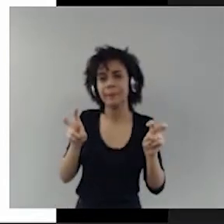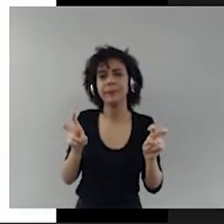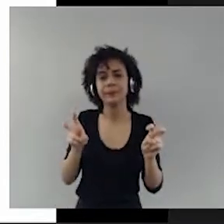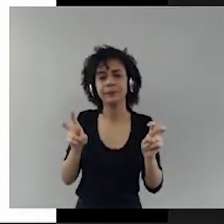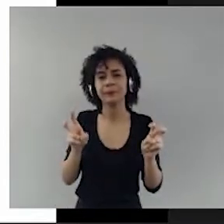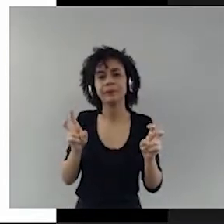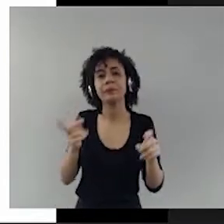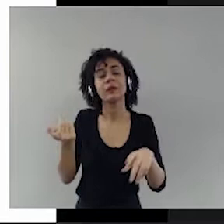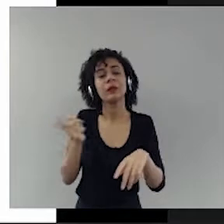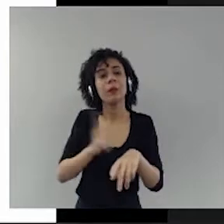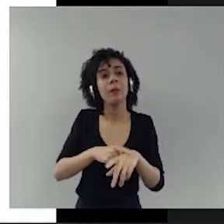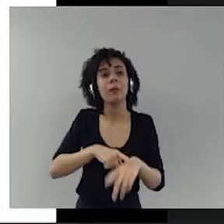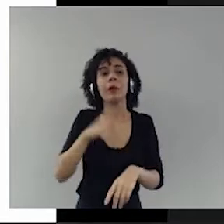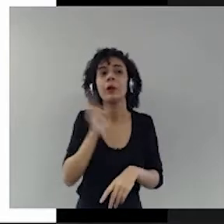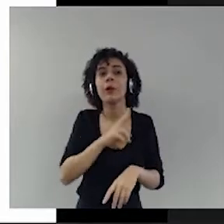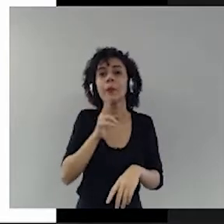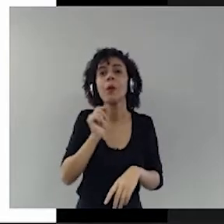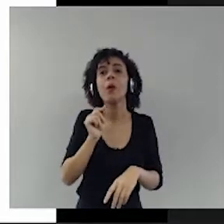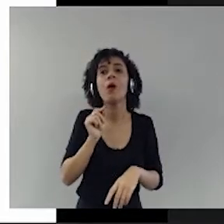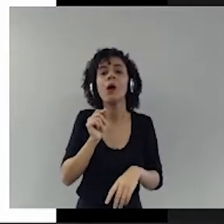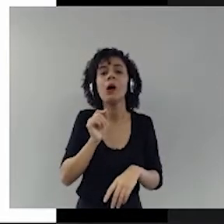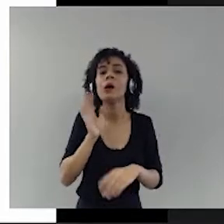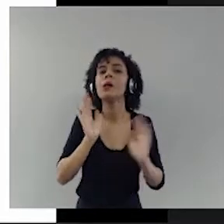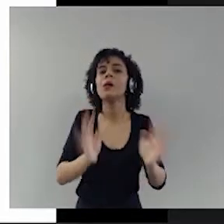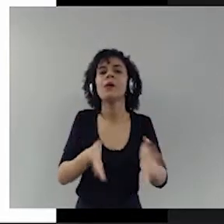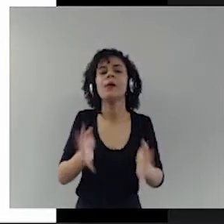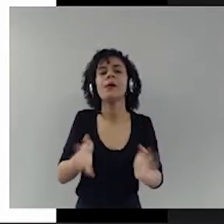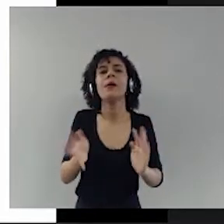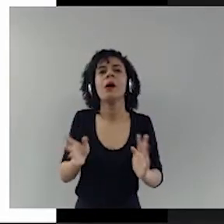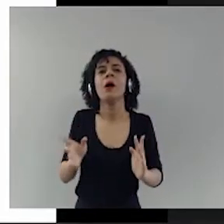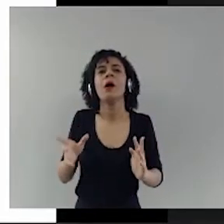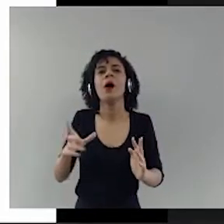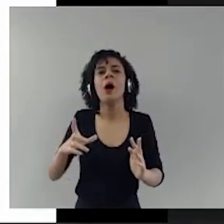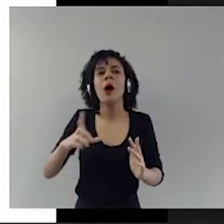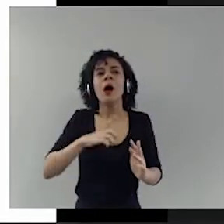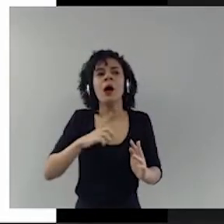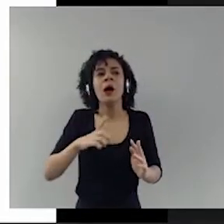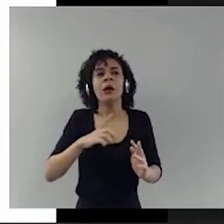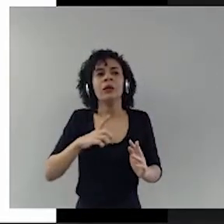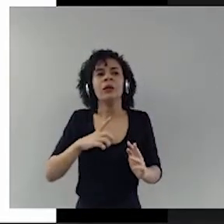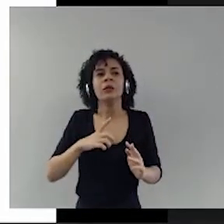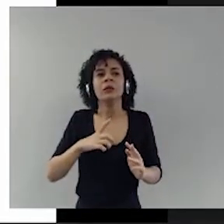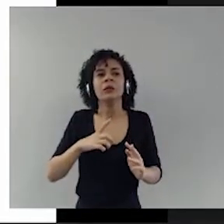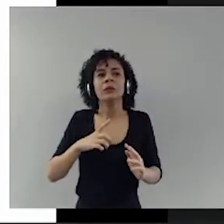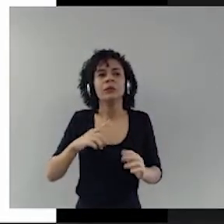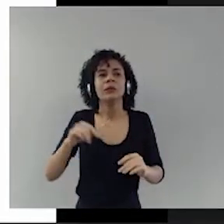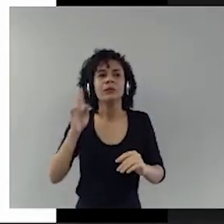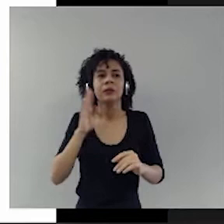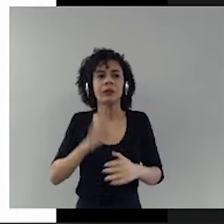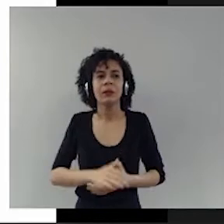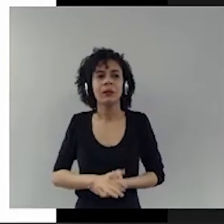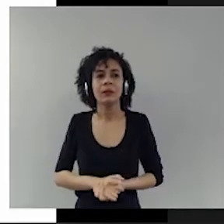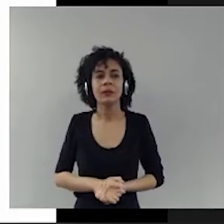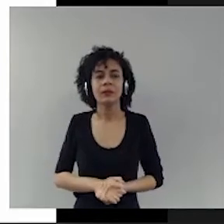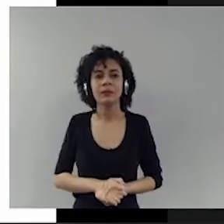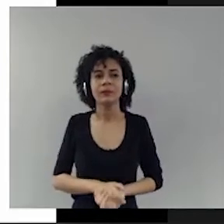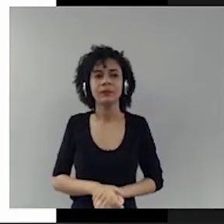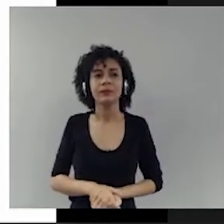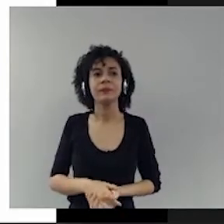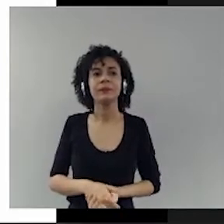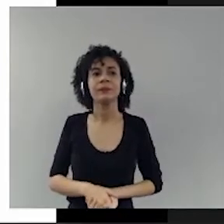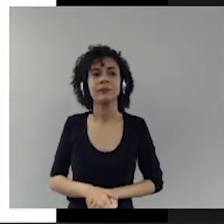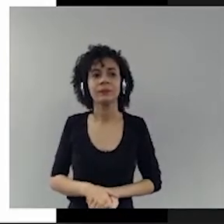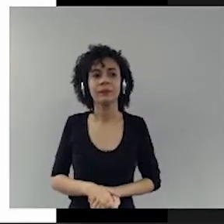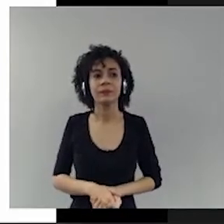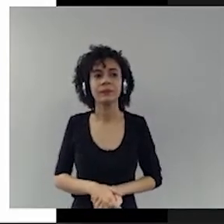objeto a situação de emergência por si só já já um estabelecimento da prevenção legal mas de